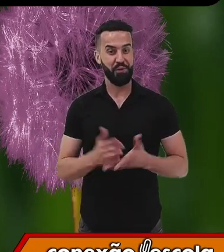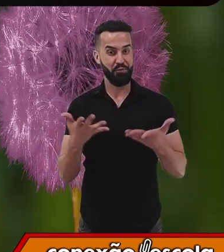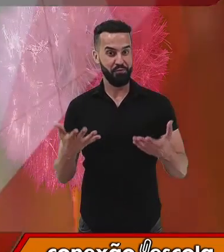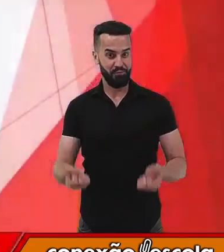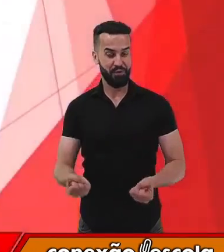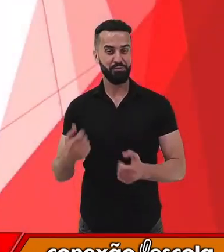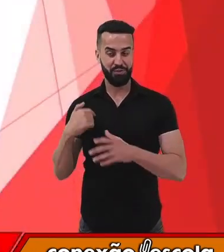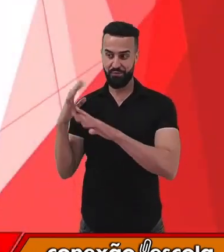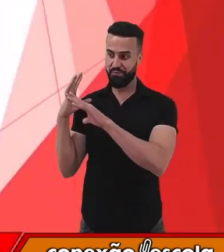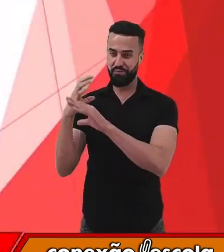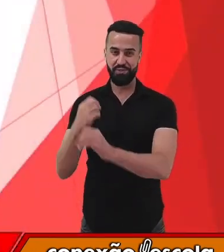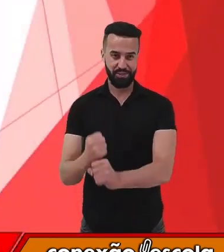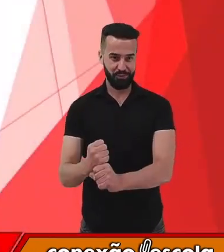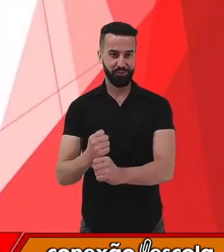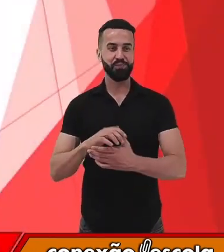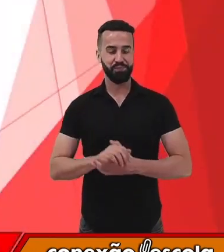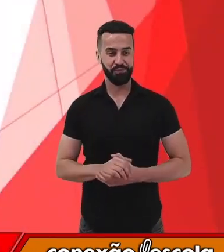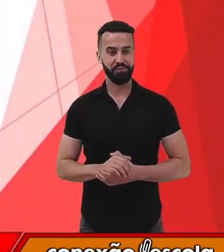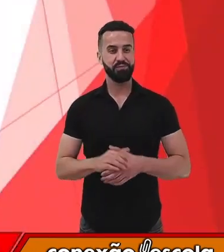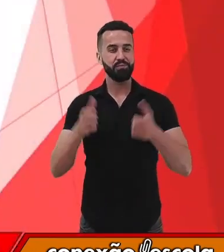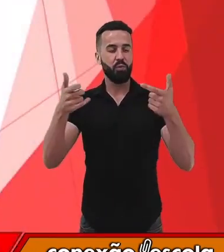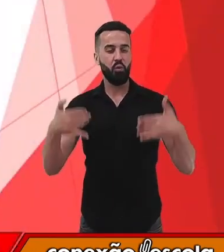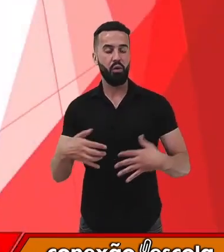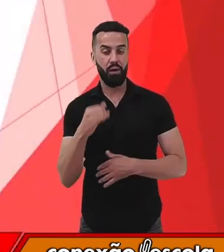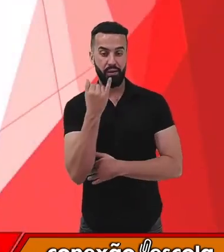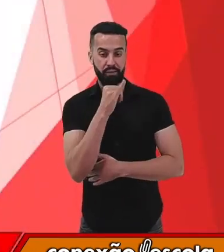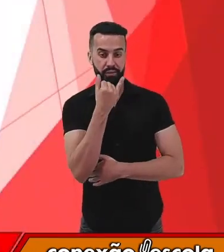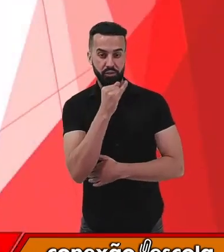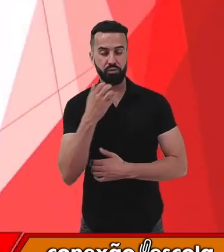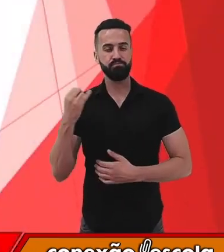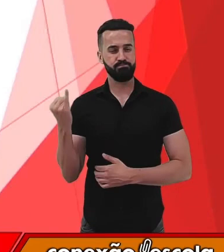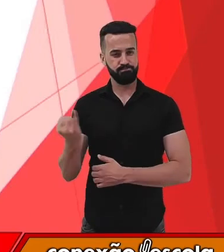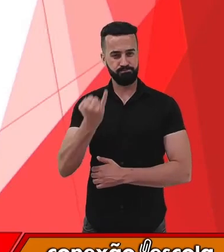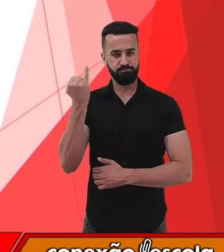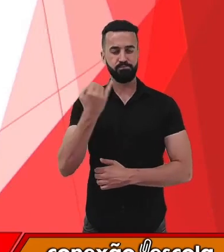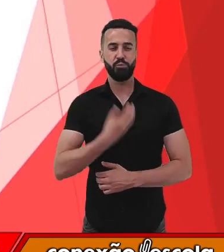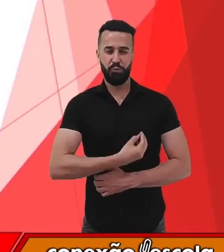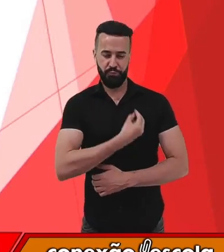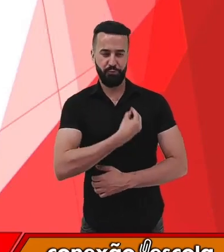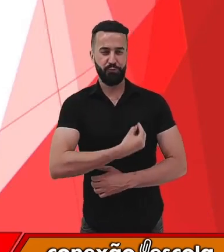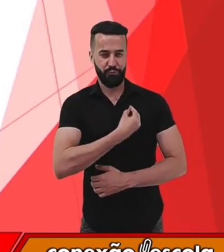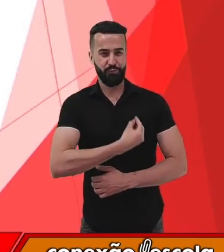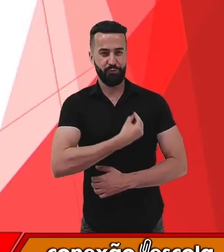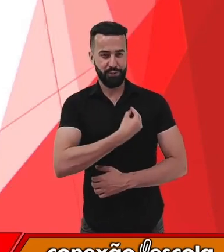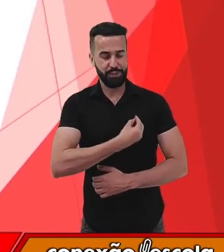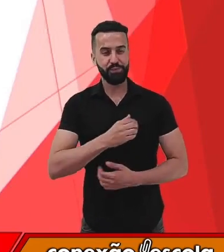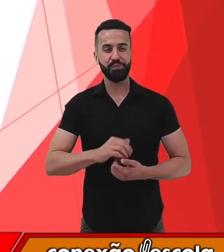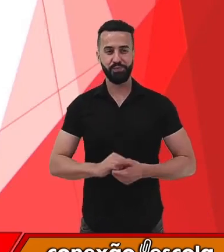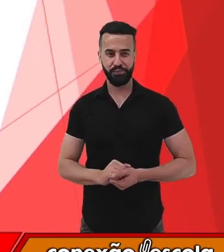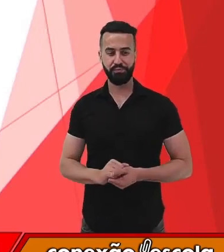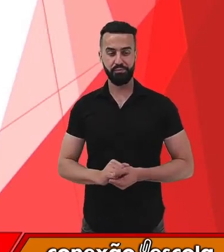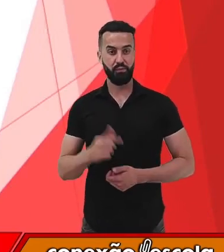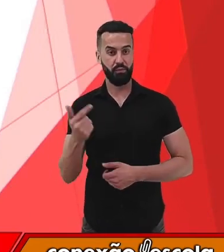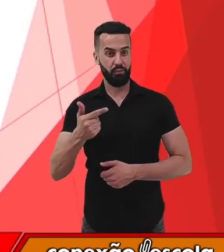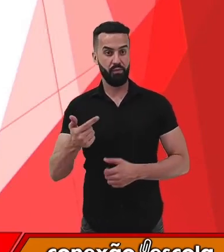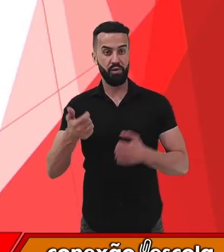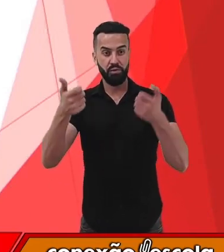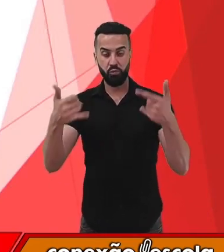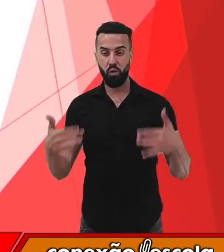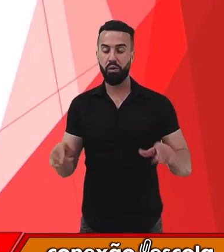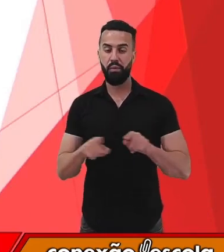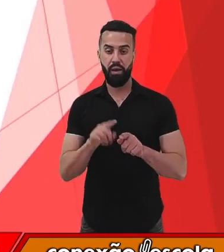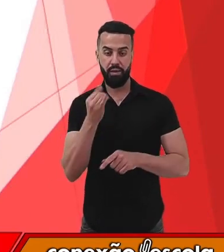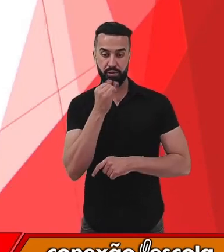revisão. Falamos que a energia é essencial à vida. Falamos também que ela é fabricada